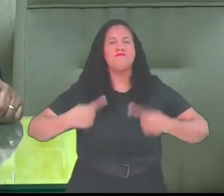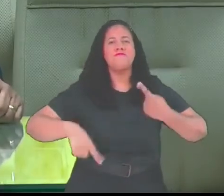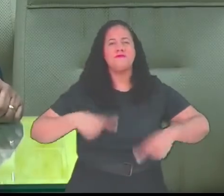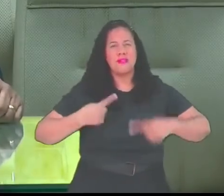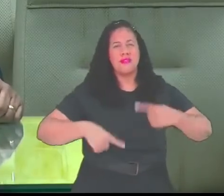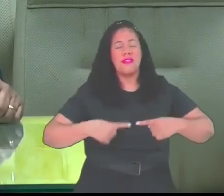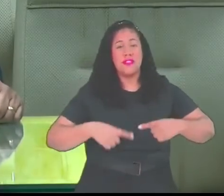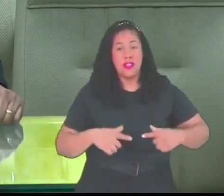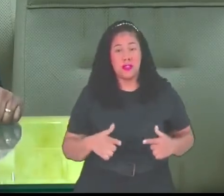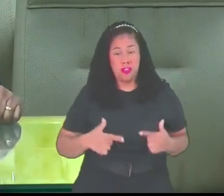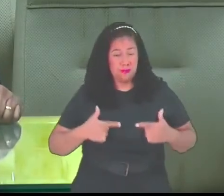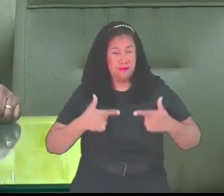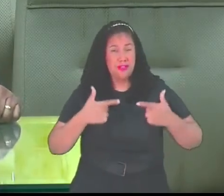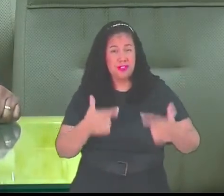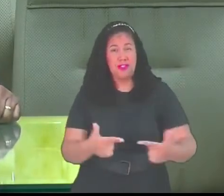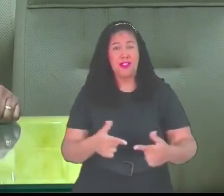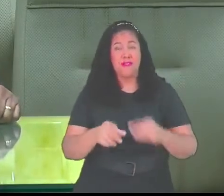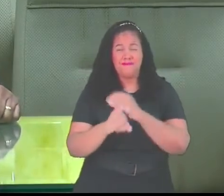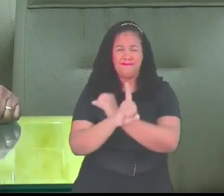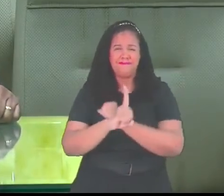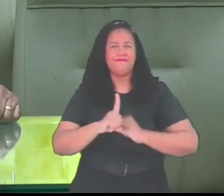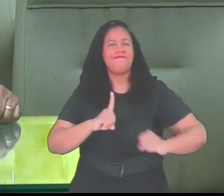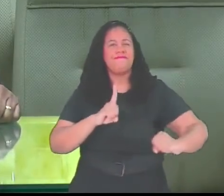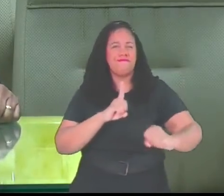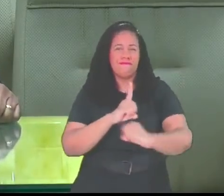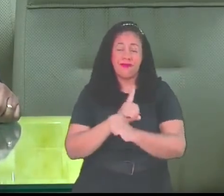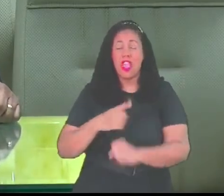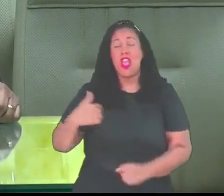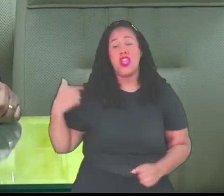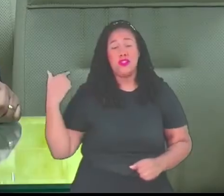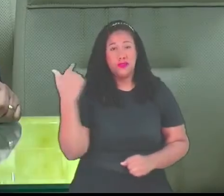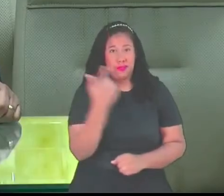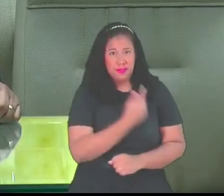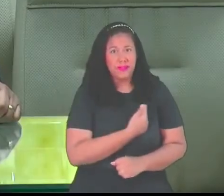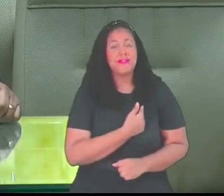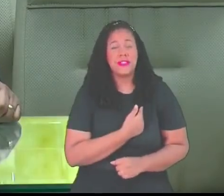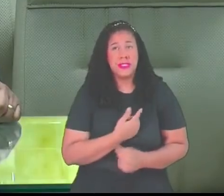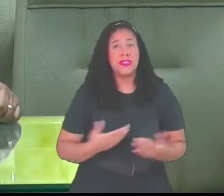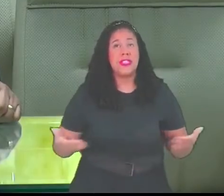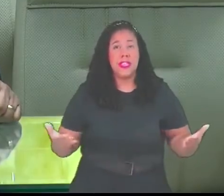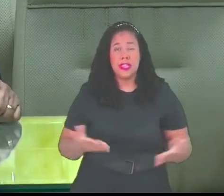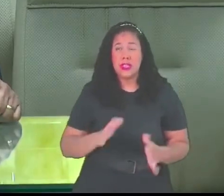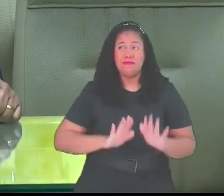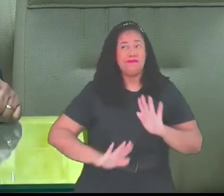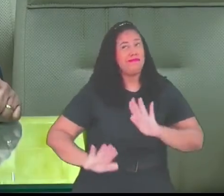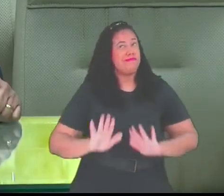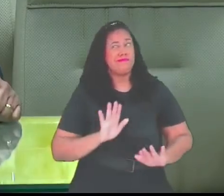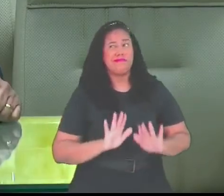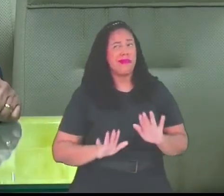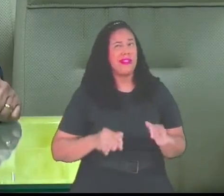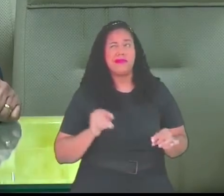guerra social. E nós ficamos meio que